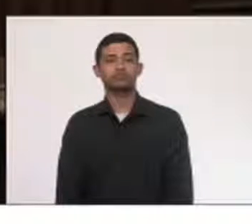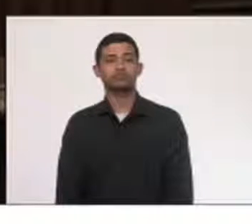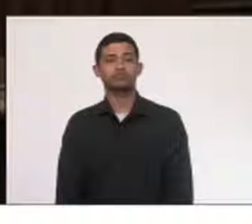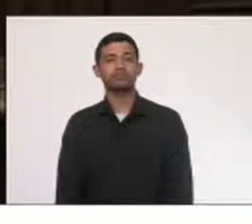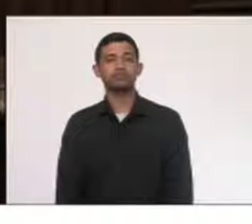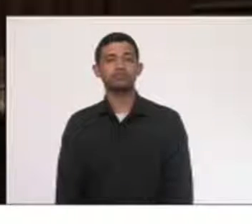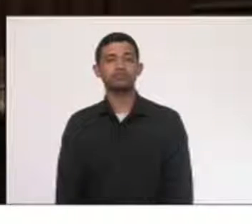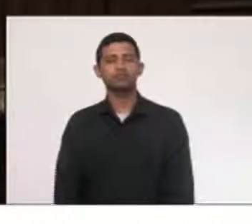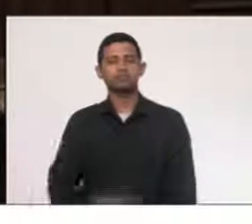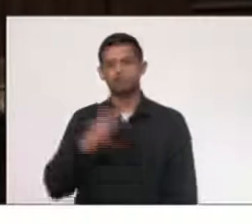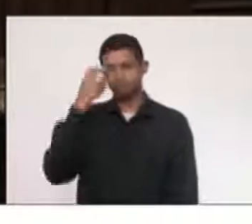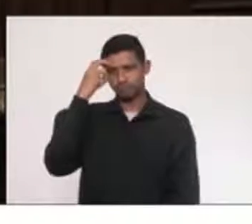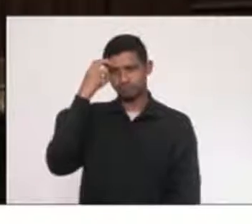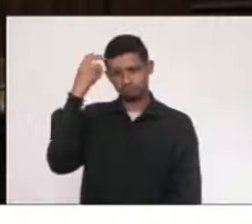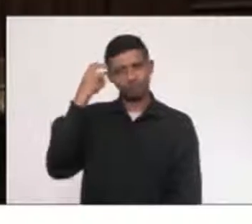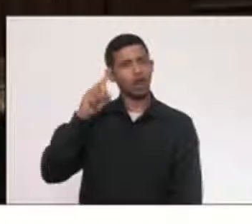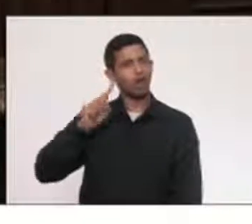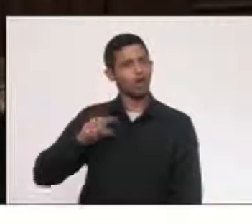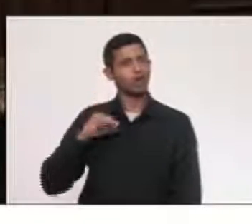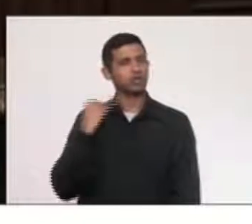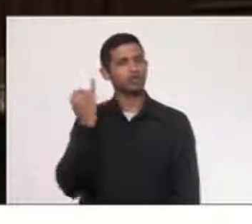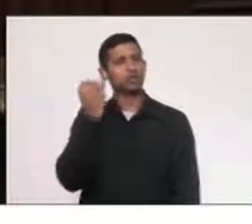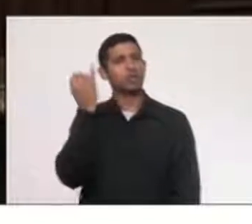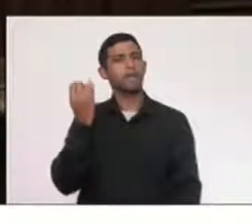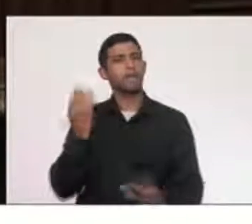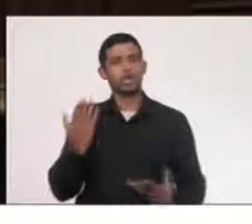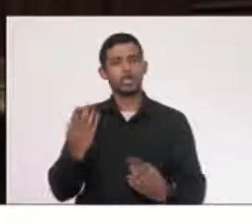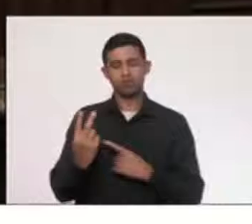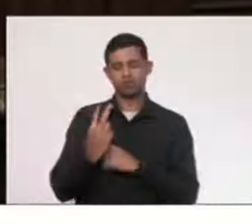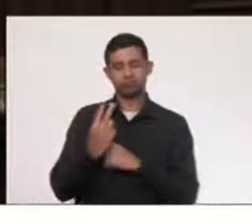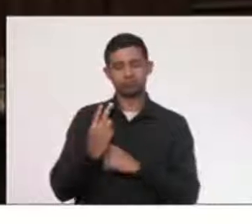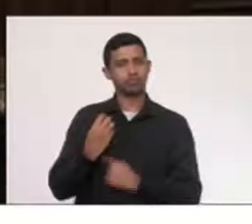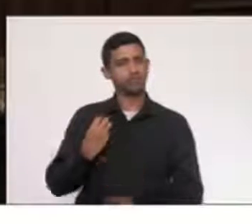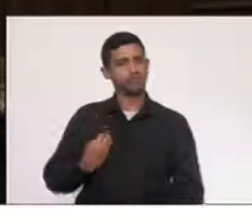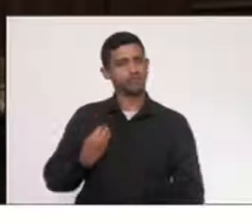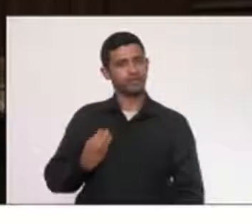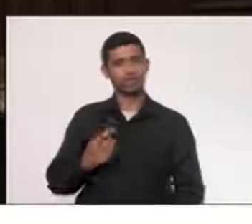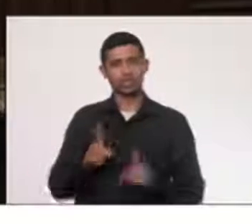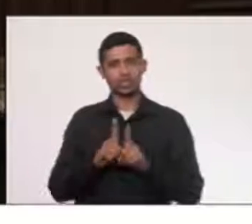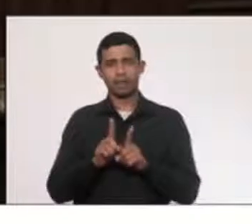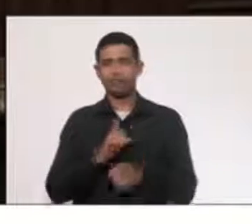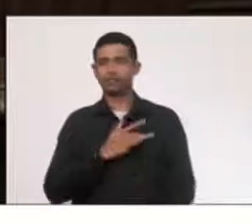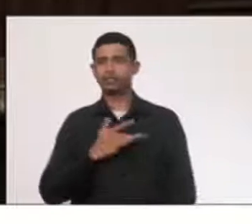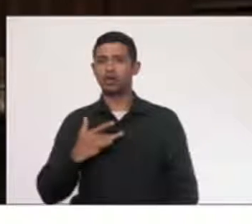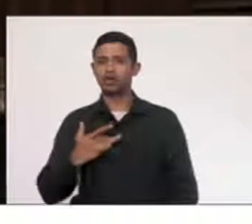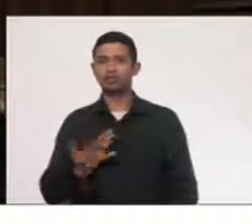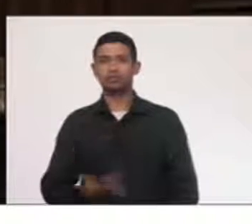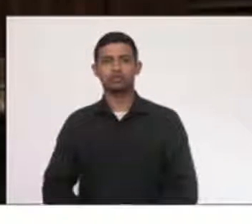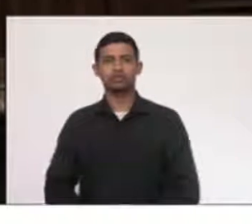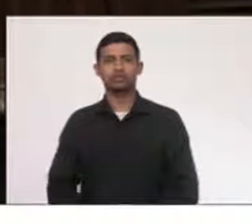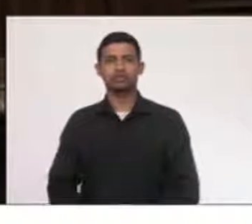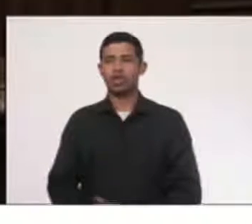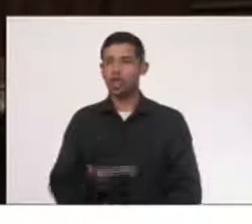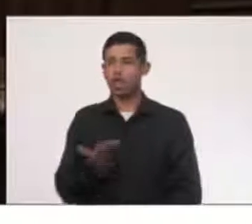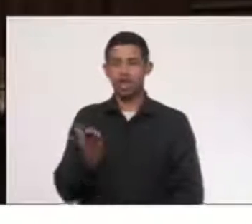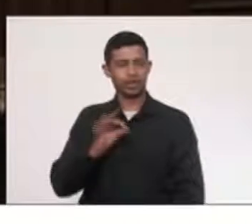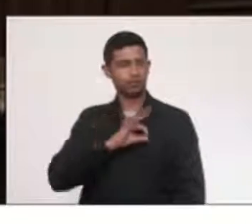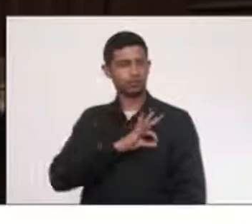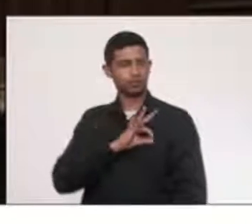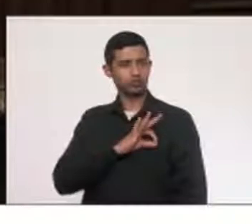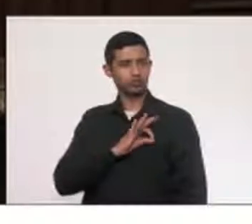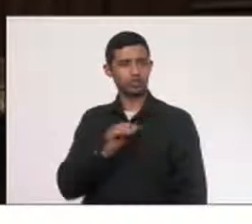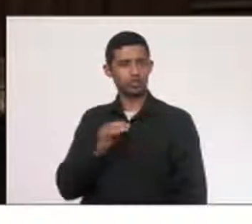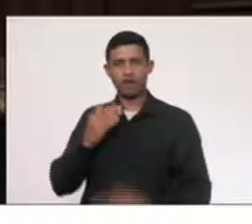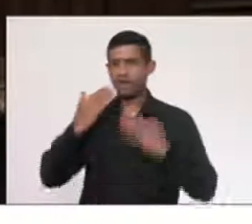a inteligência é importante para que se preserve a vida e a saúde dos policiais da